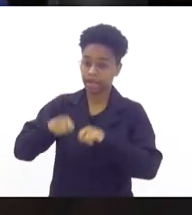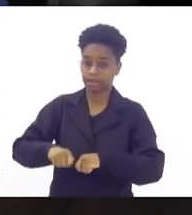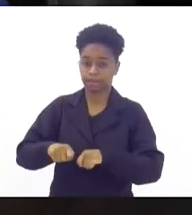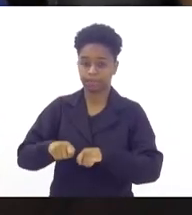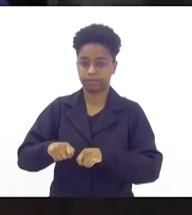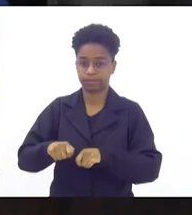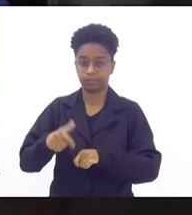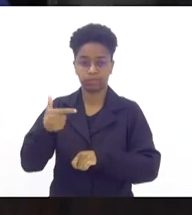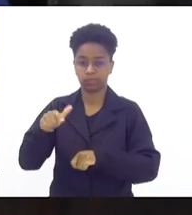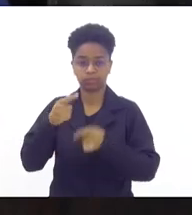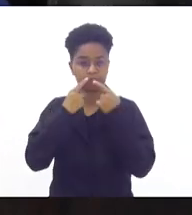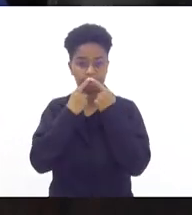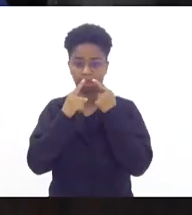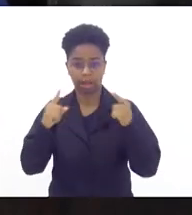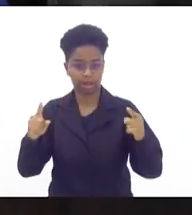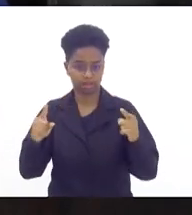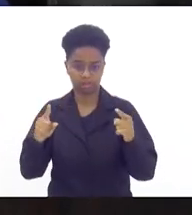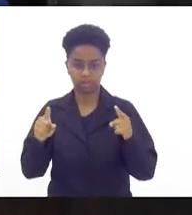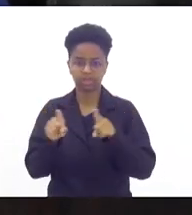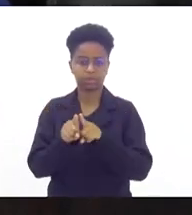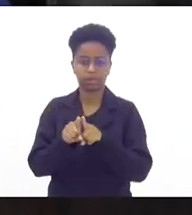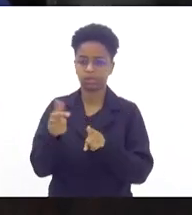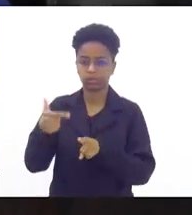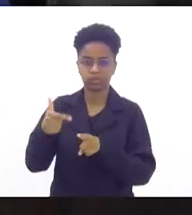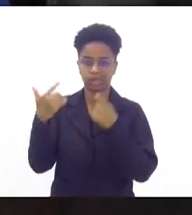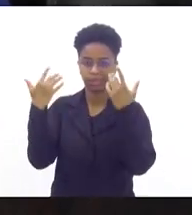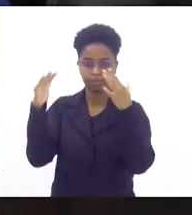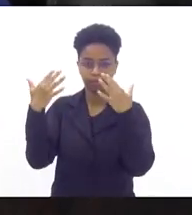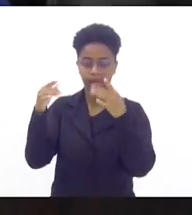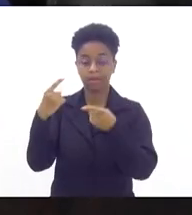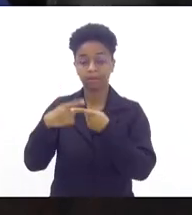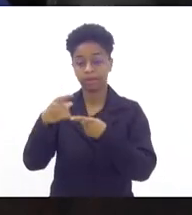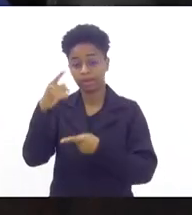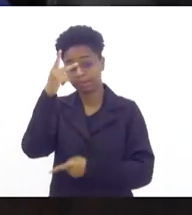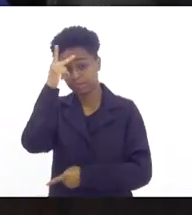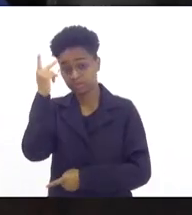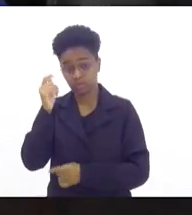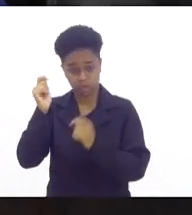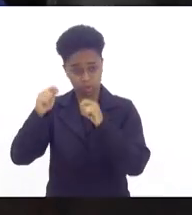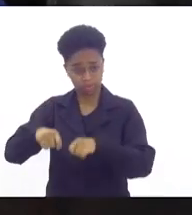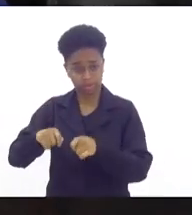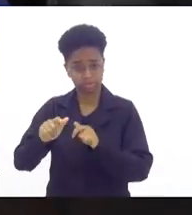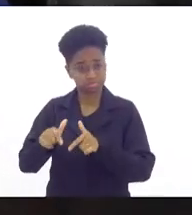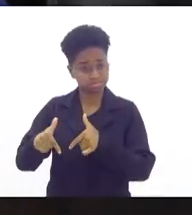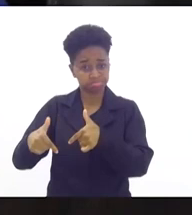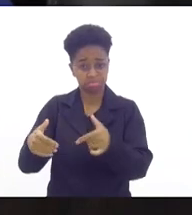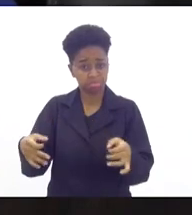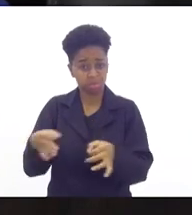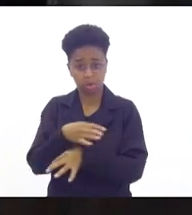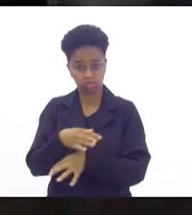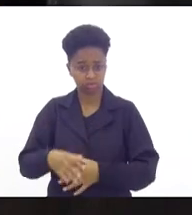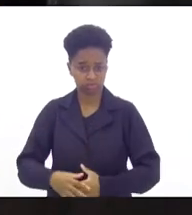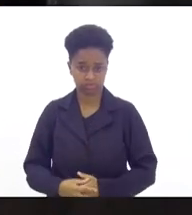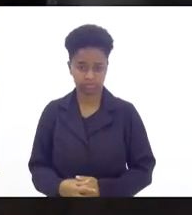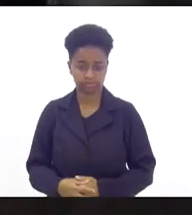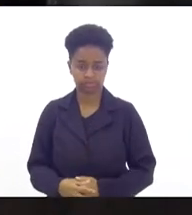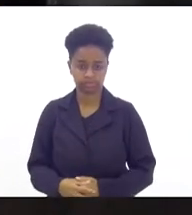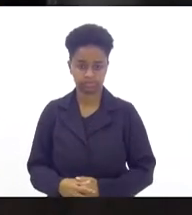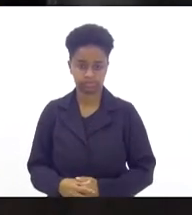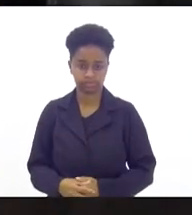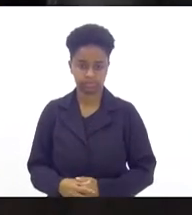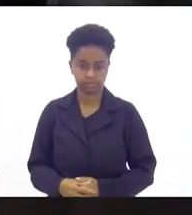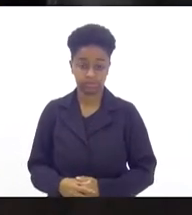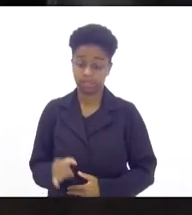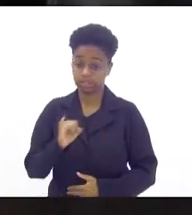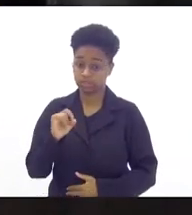há queixa e também não é elogio porque o competente faz o que tem que ser feito e ponto se